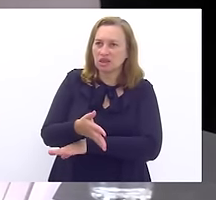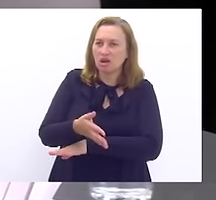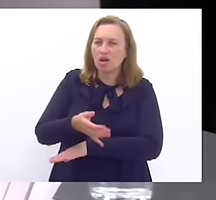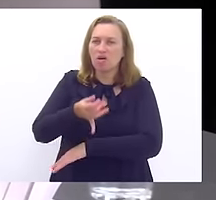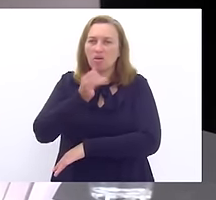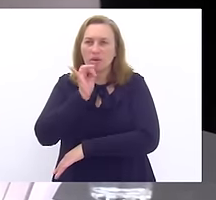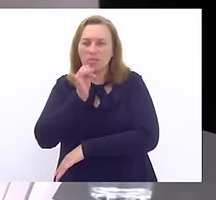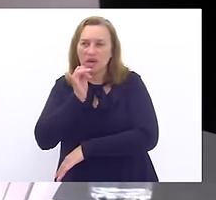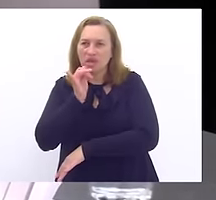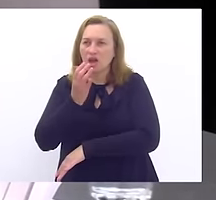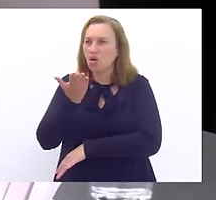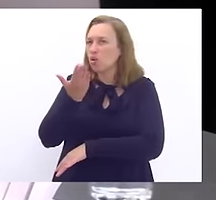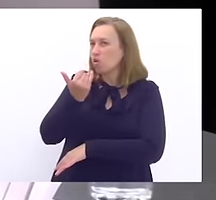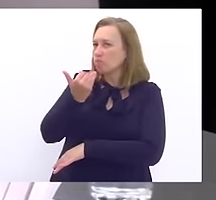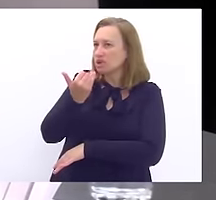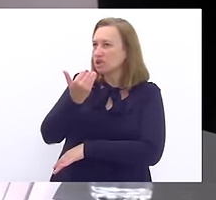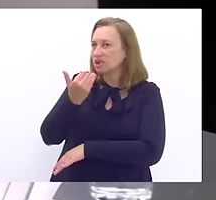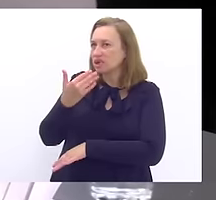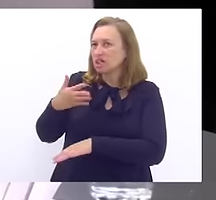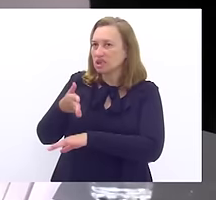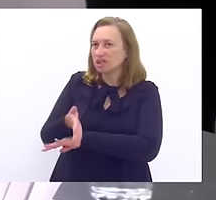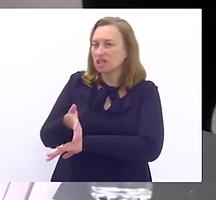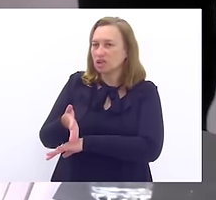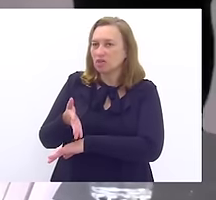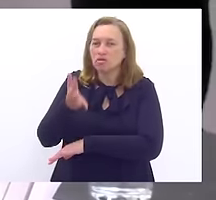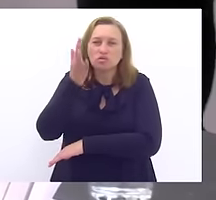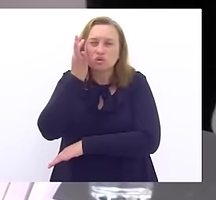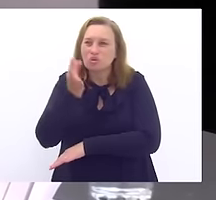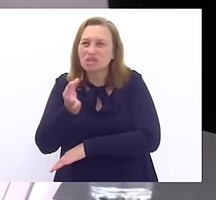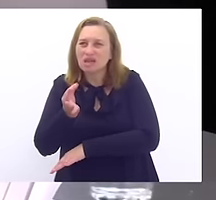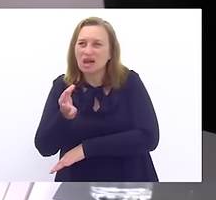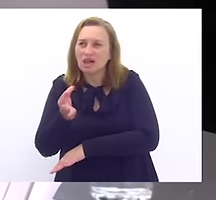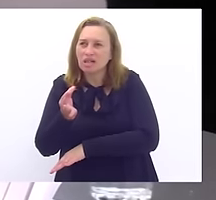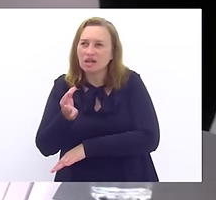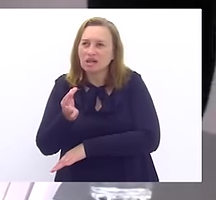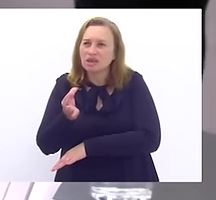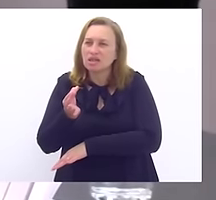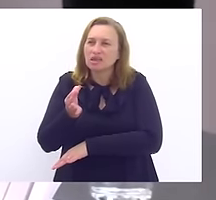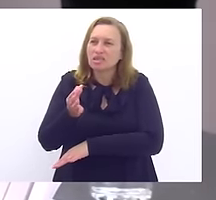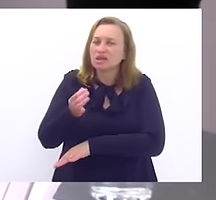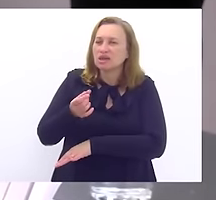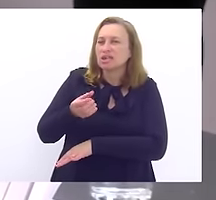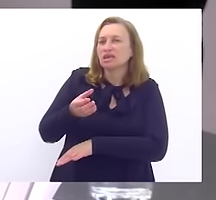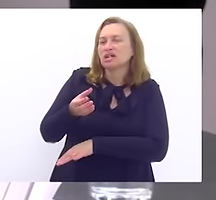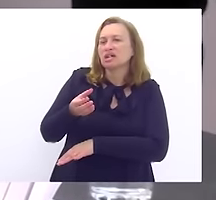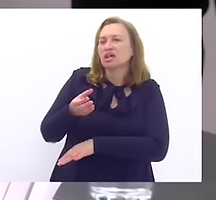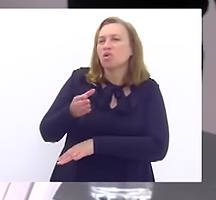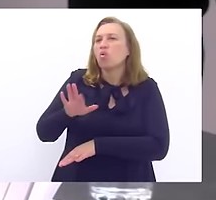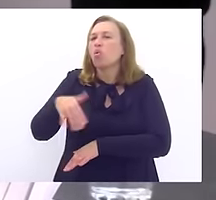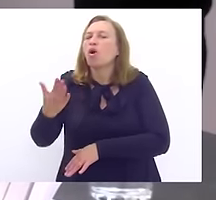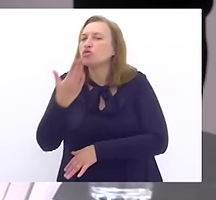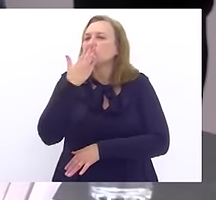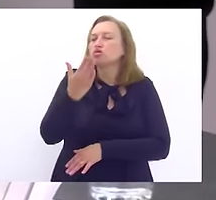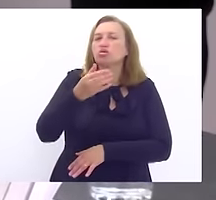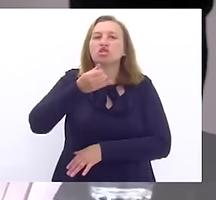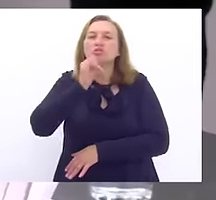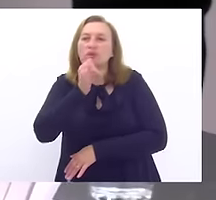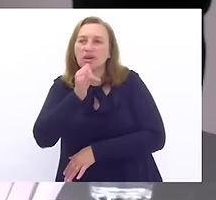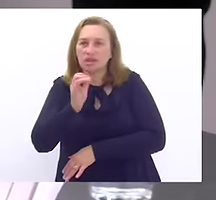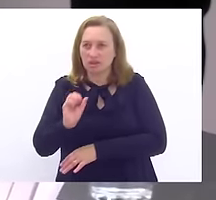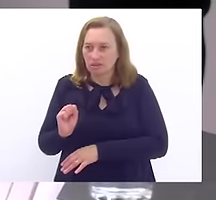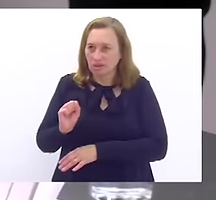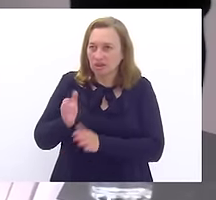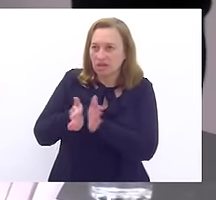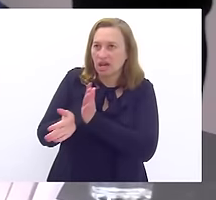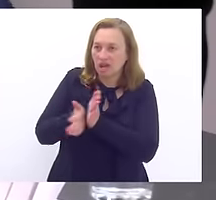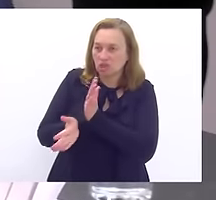né comida entrada você não sabe sei lá se ali na bebida tava urgente é bebida então pra gente